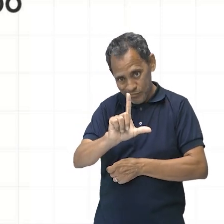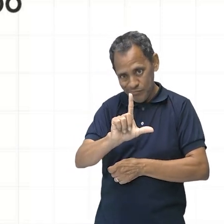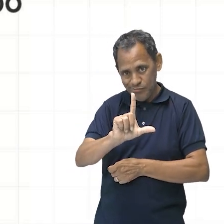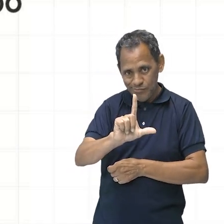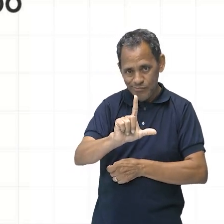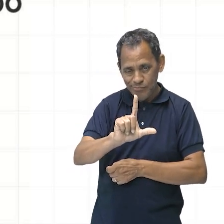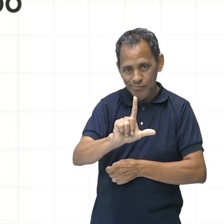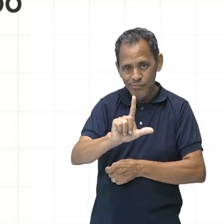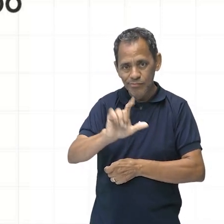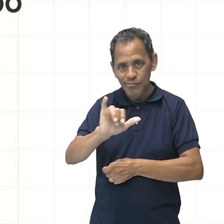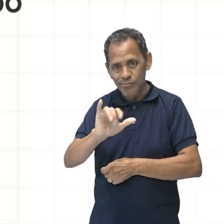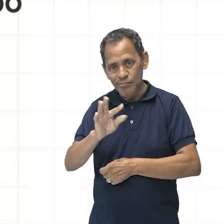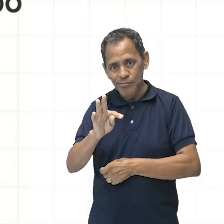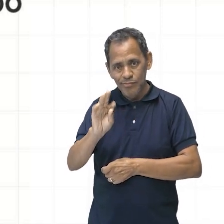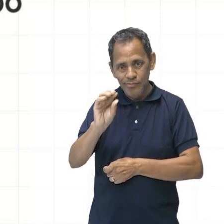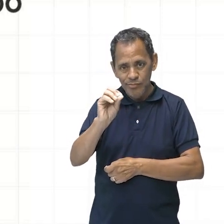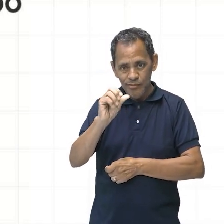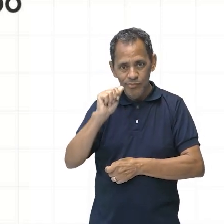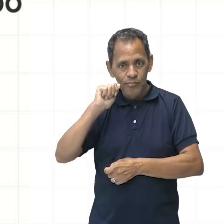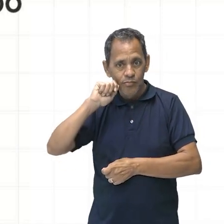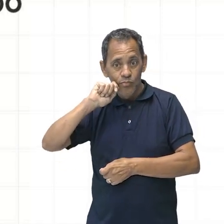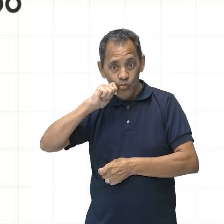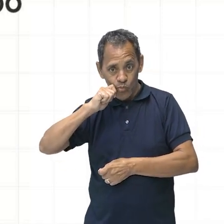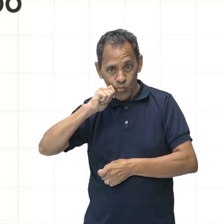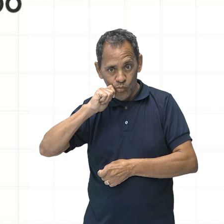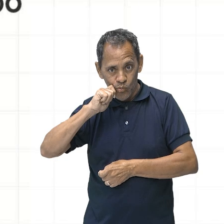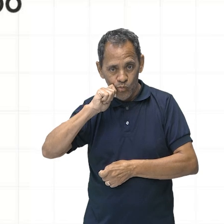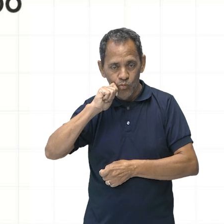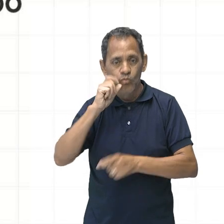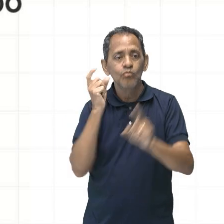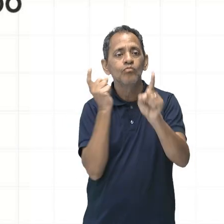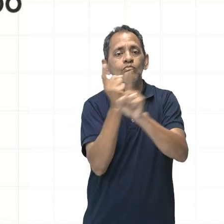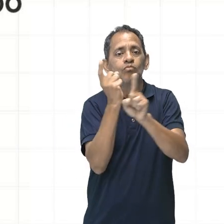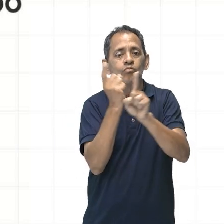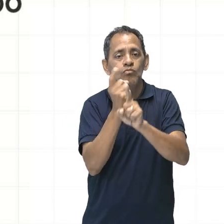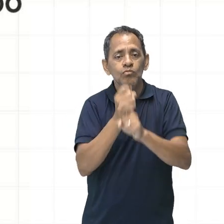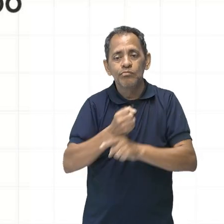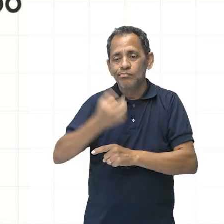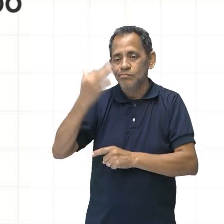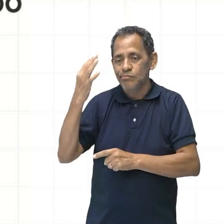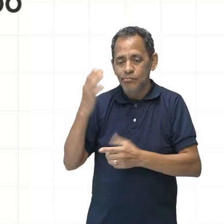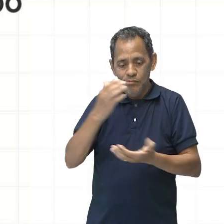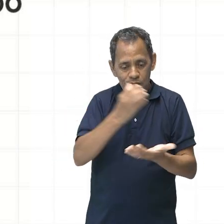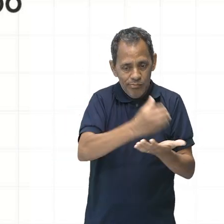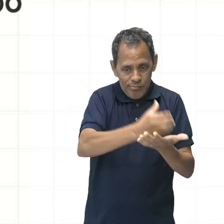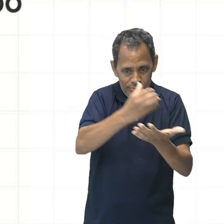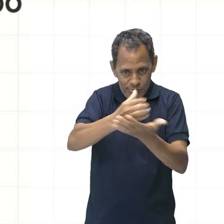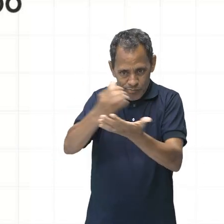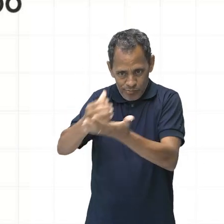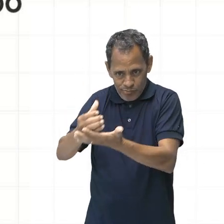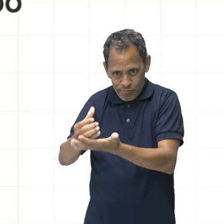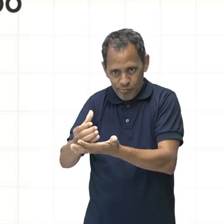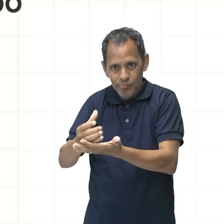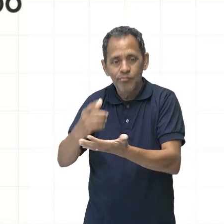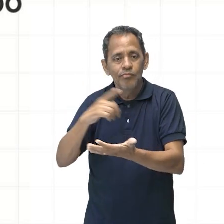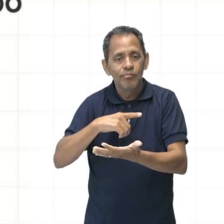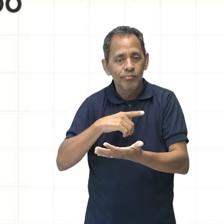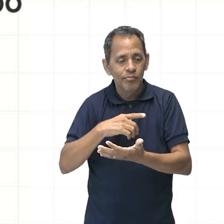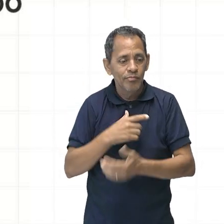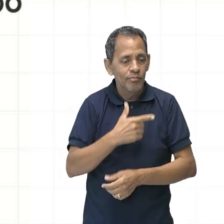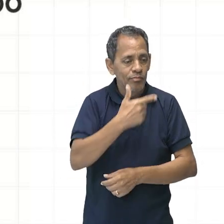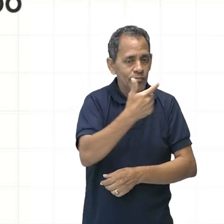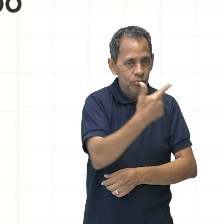litros de suco, para descobrir a quantidade de copos, eu vou pegar 2 litros.